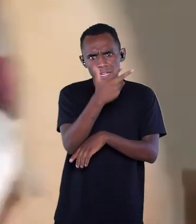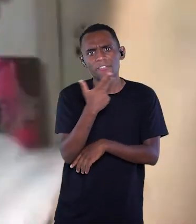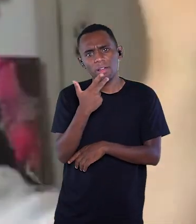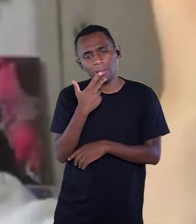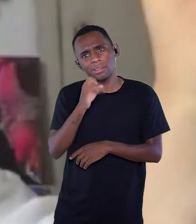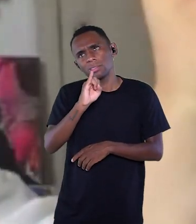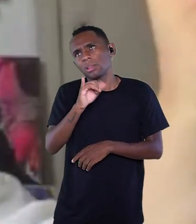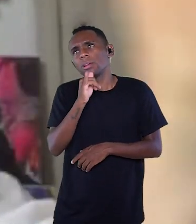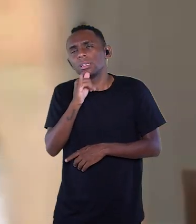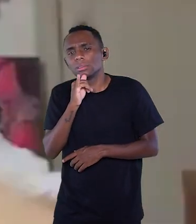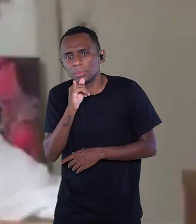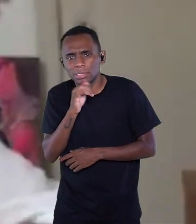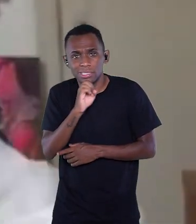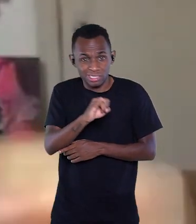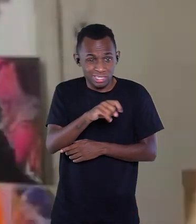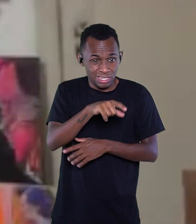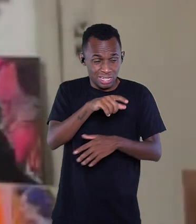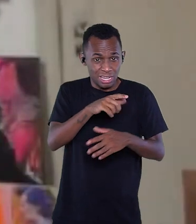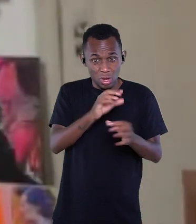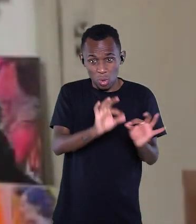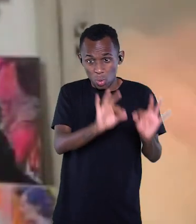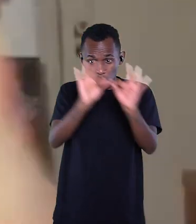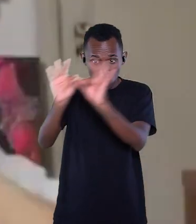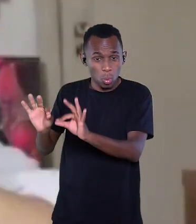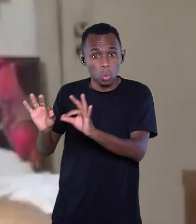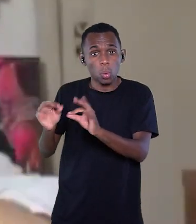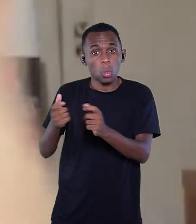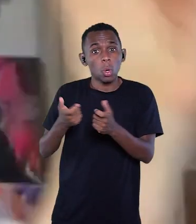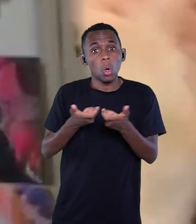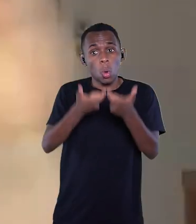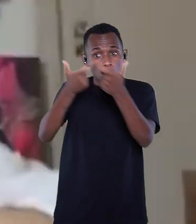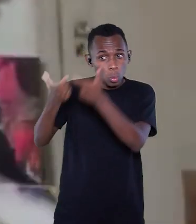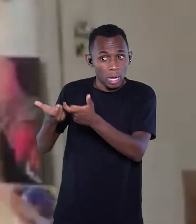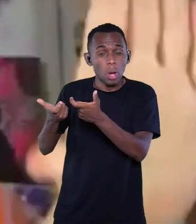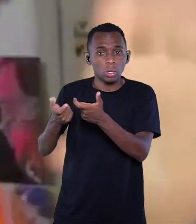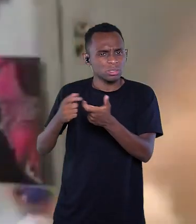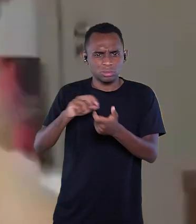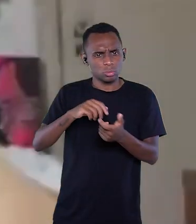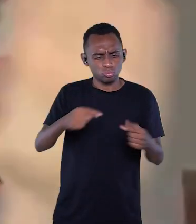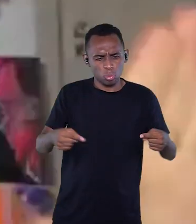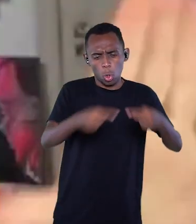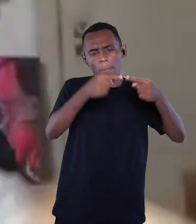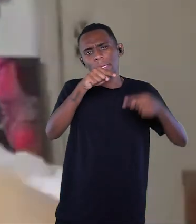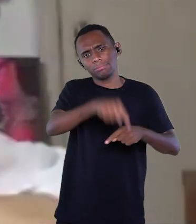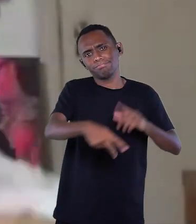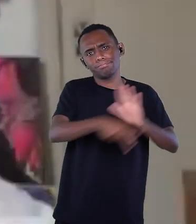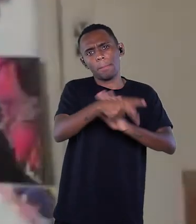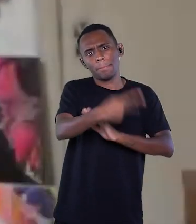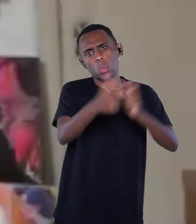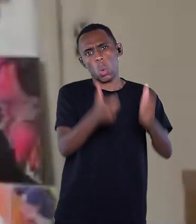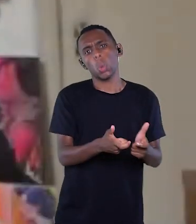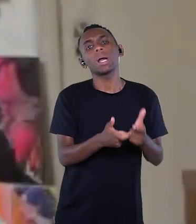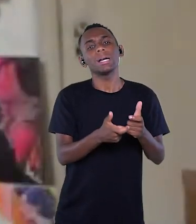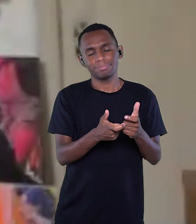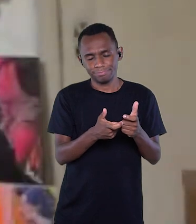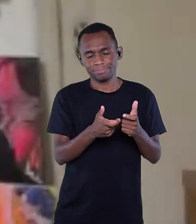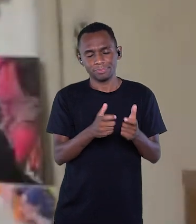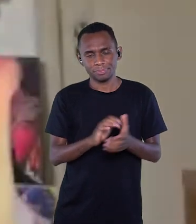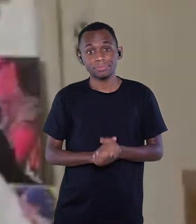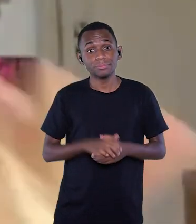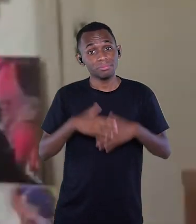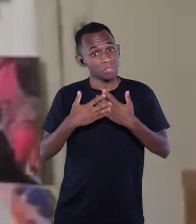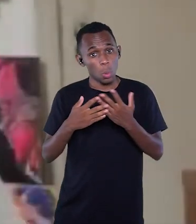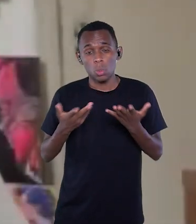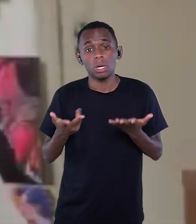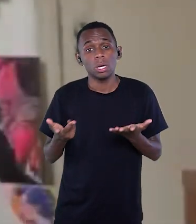assim, se você não é de Lesbos, você não é lésbica, né? Tipo, é isso, lésbica significa de Lesbos.